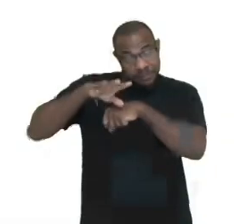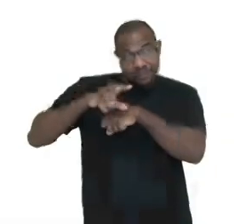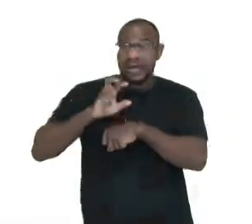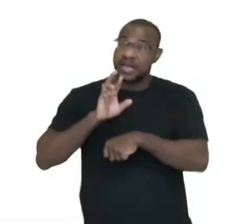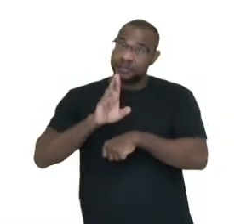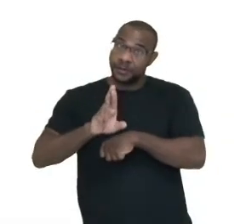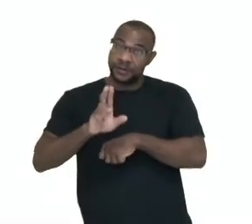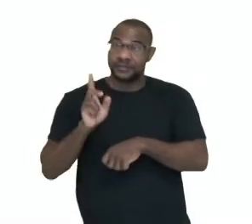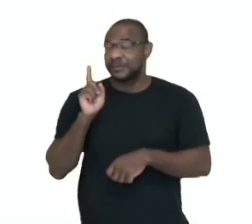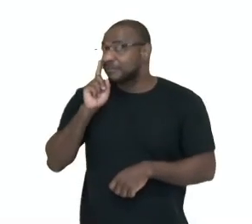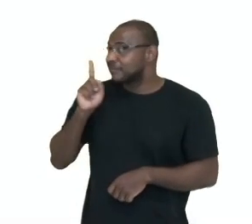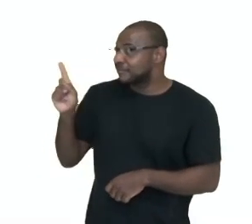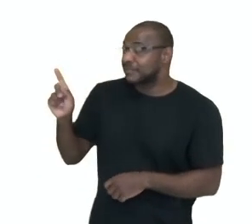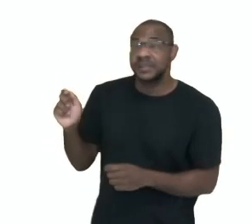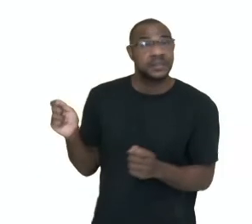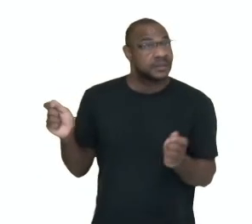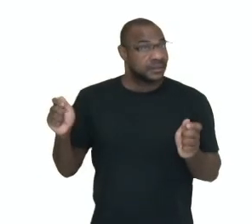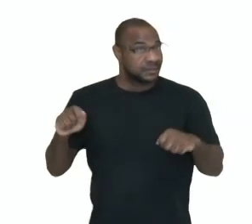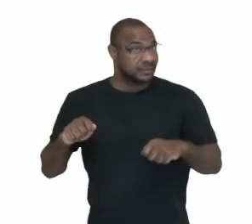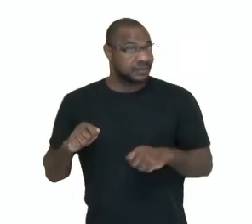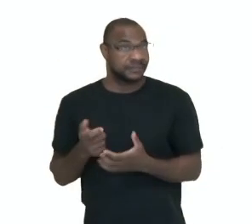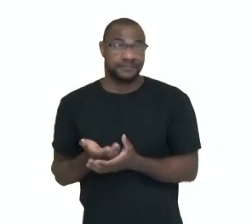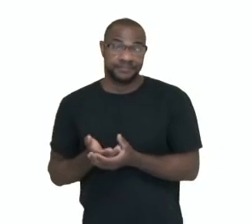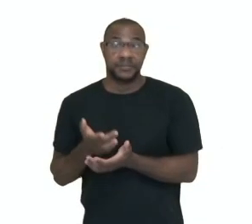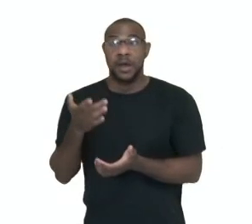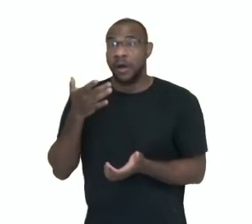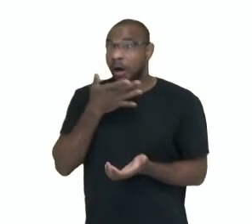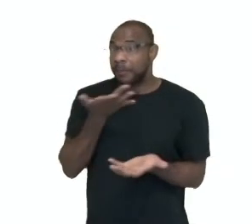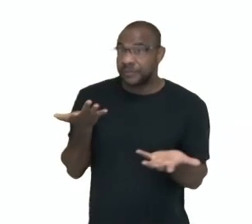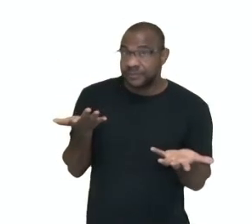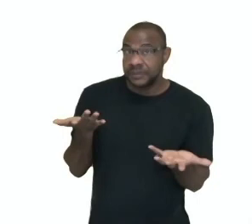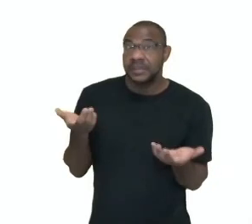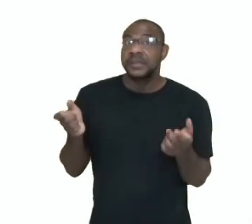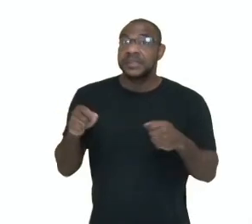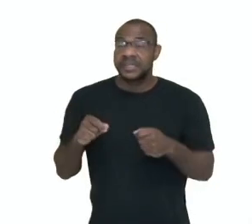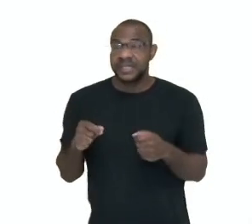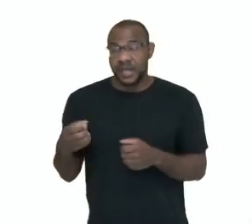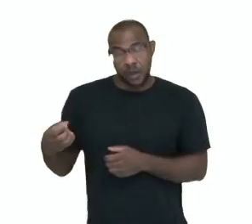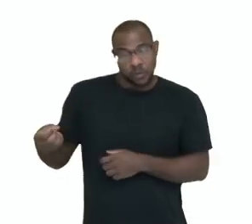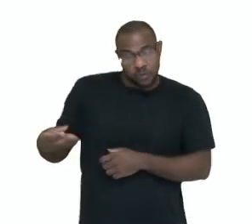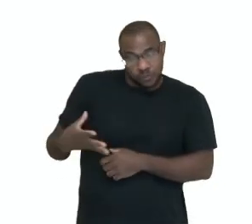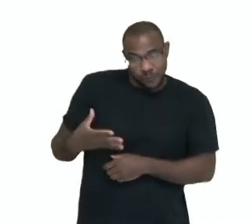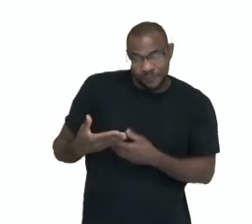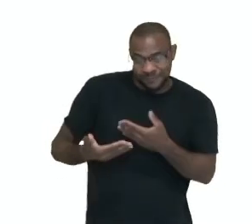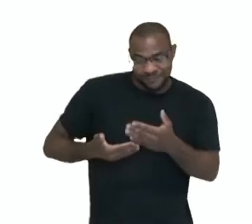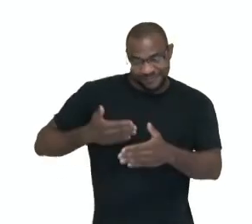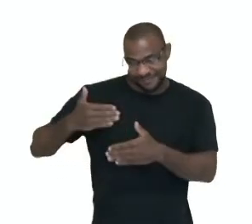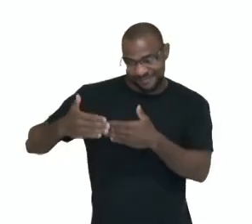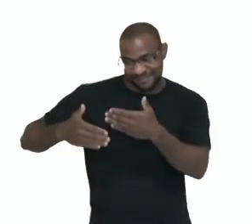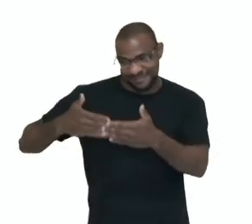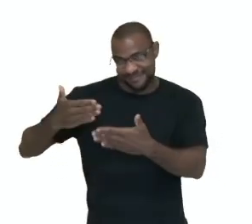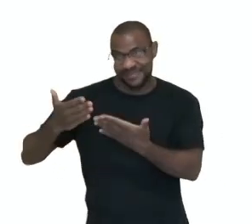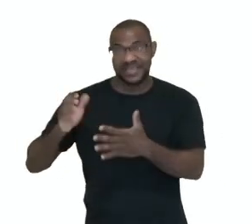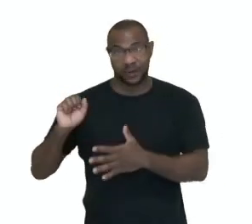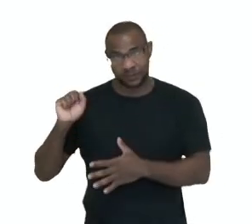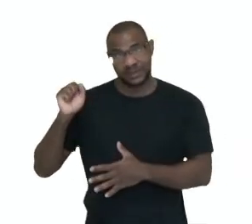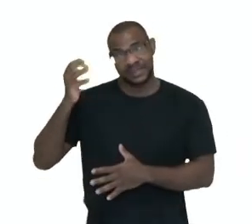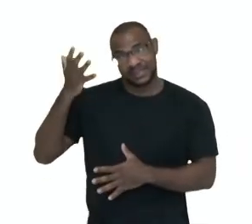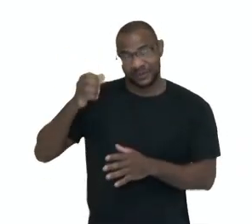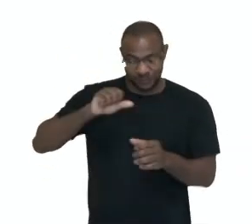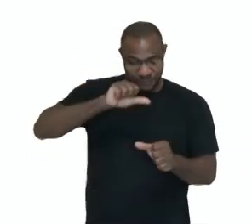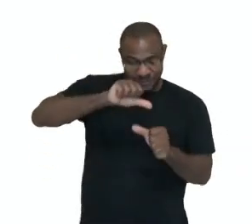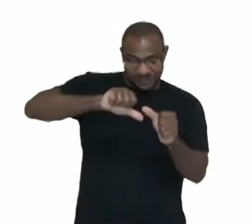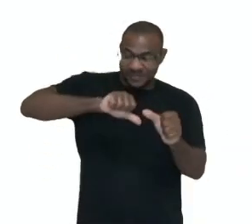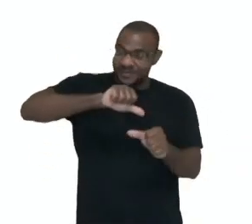resposta. Então, obviamente, a modernização que seguiu logo após esse fenômeno da transição,